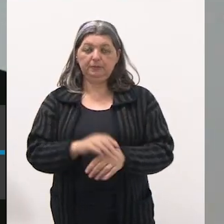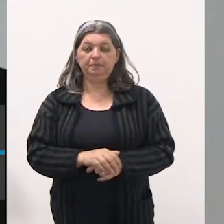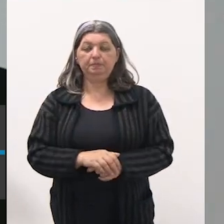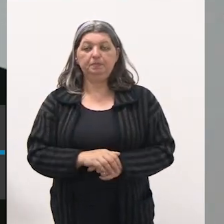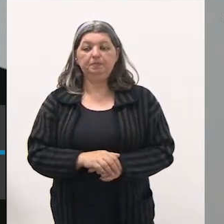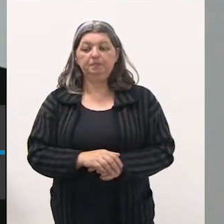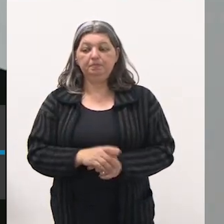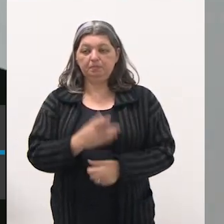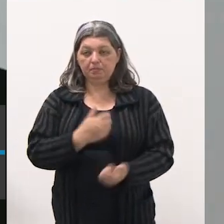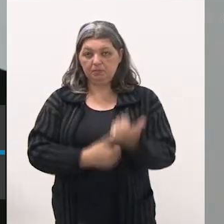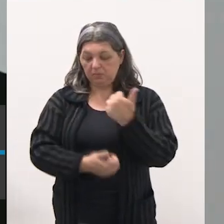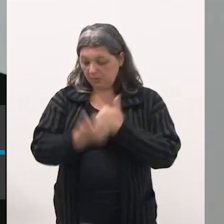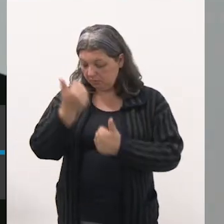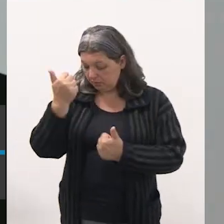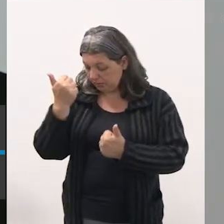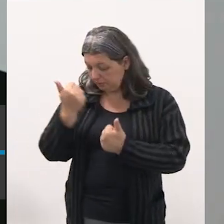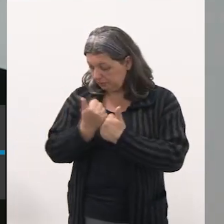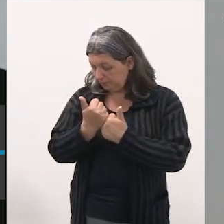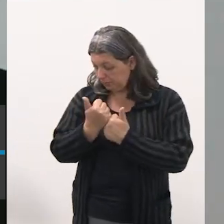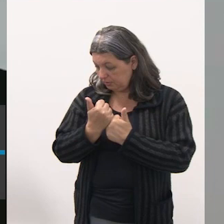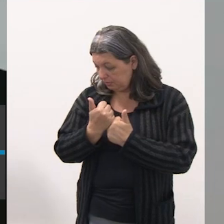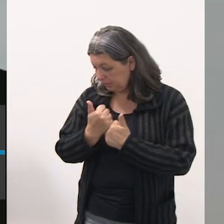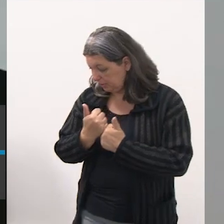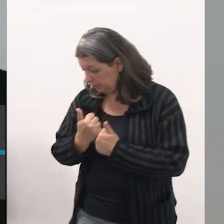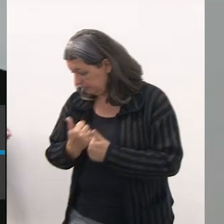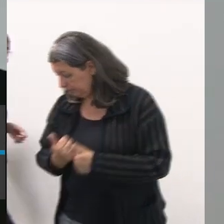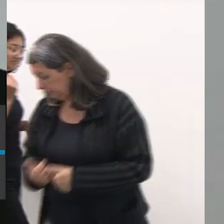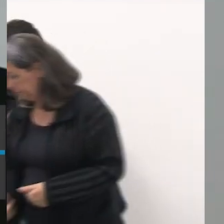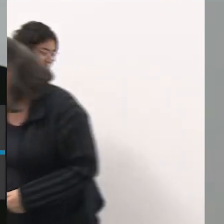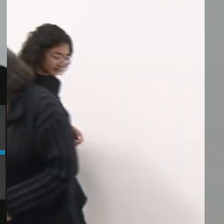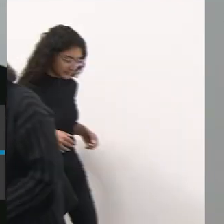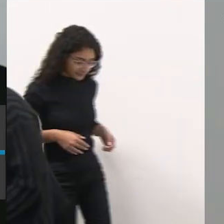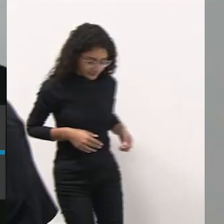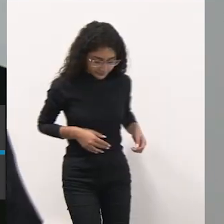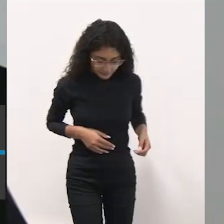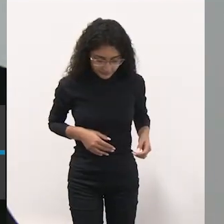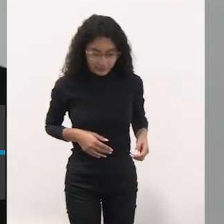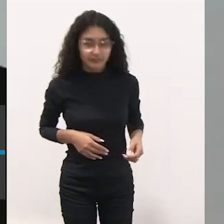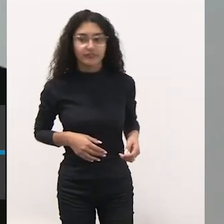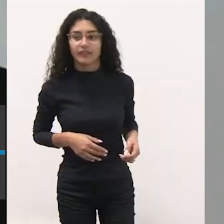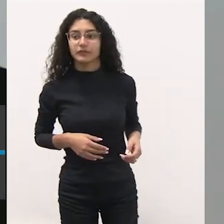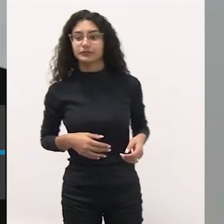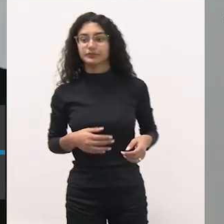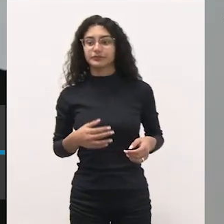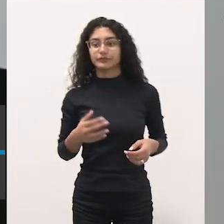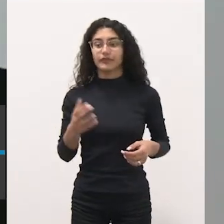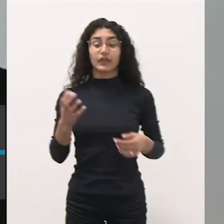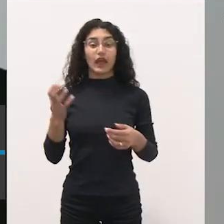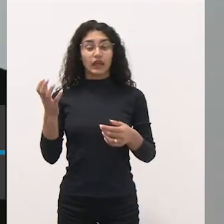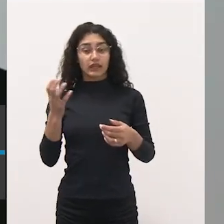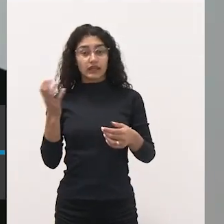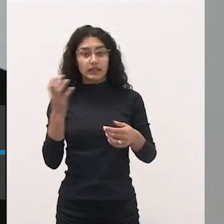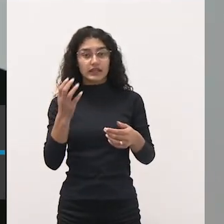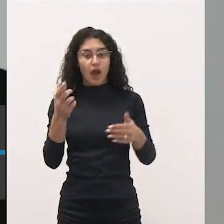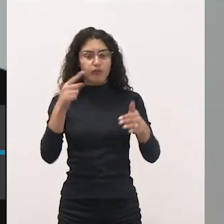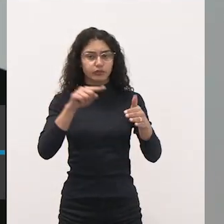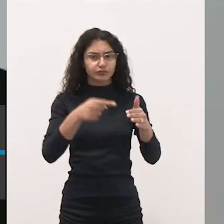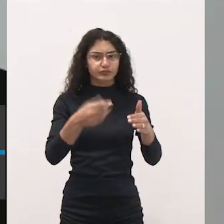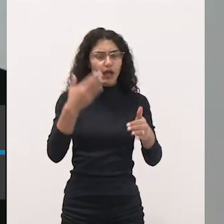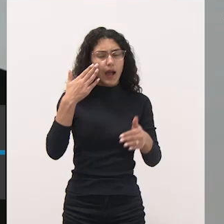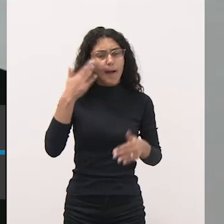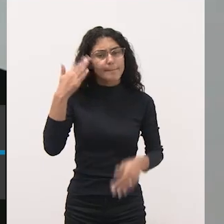vou lendo os comentários. Se você quiser abordar um pouco mais,